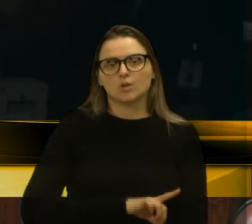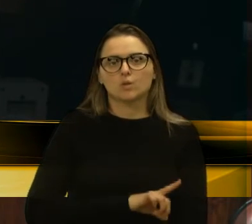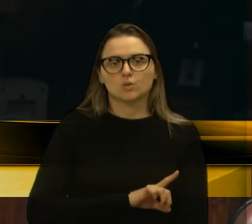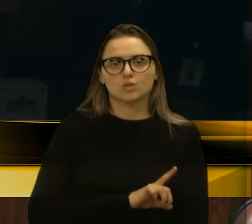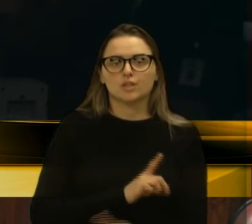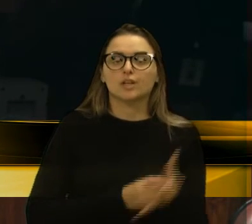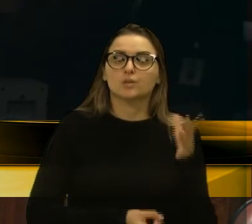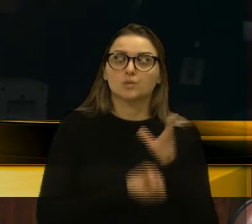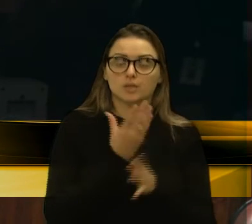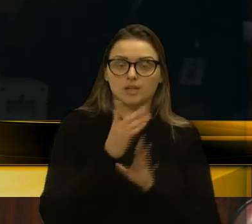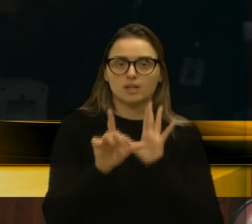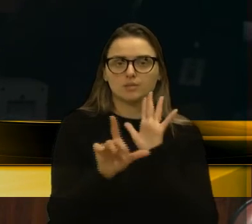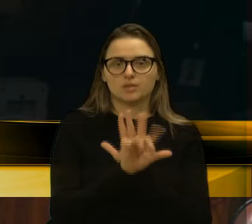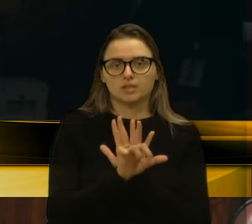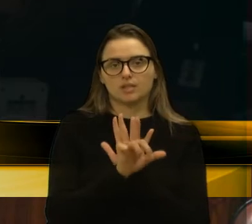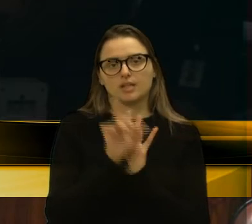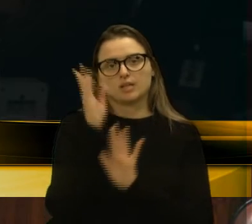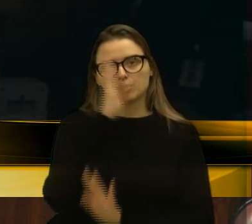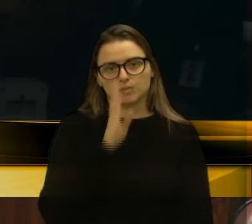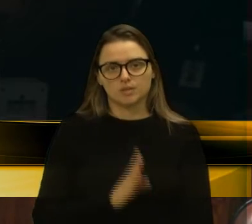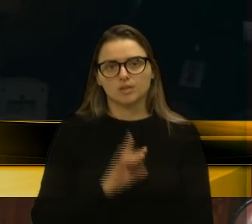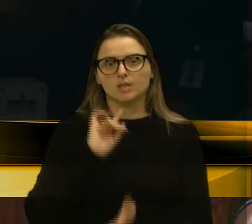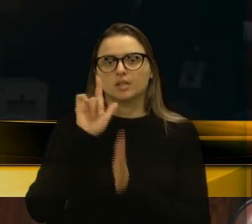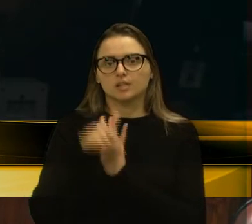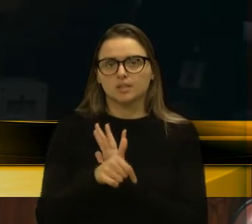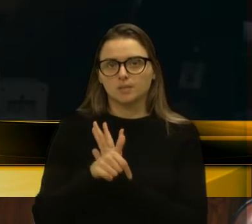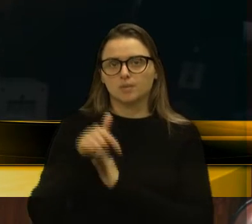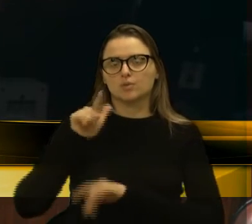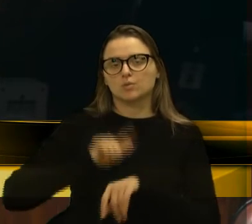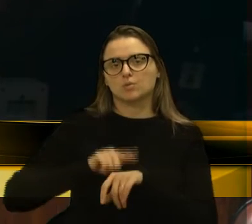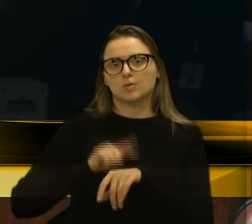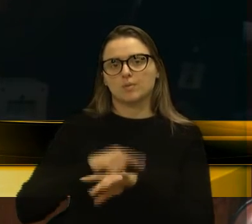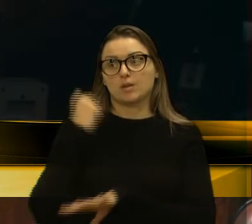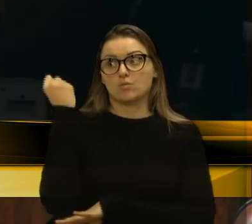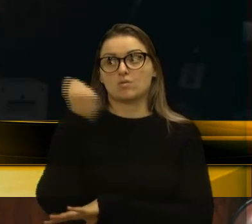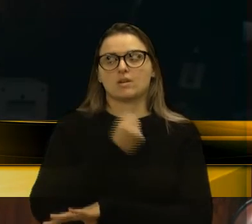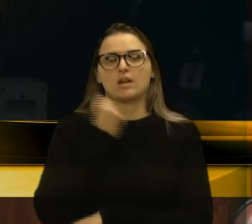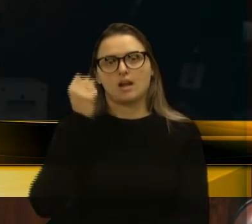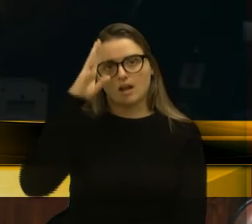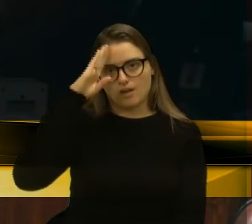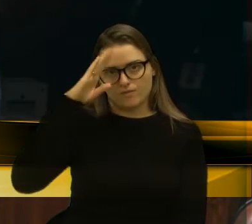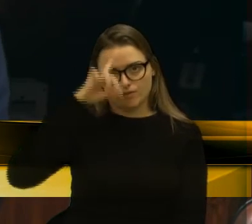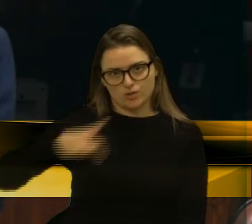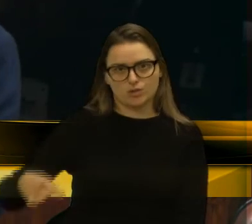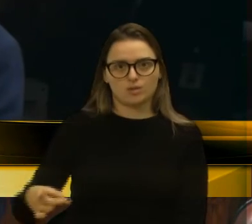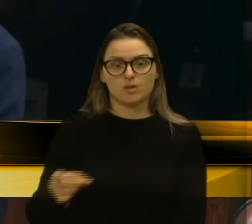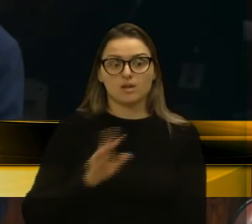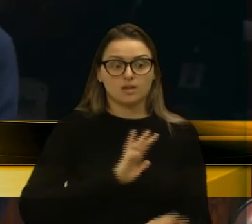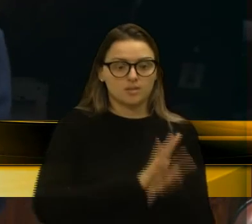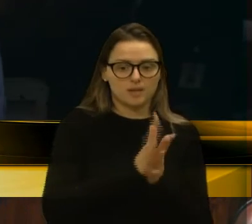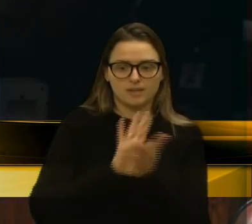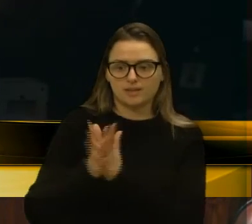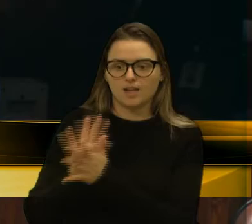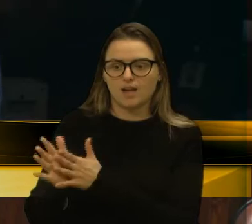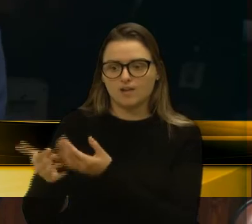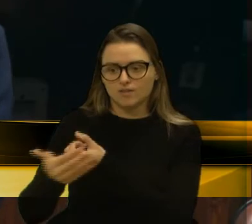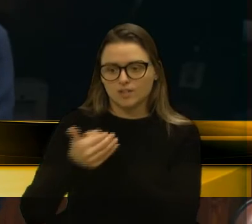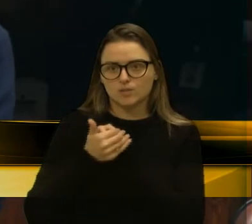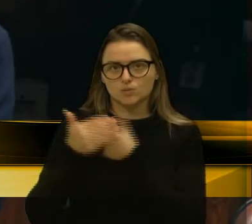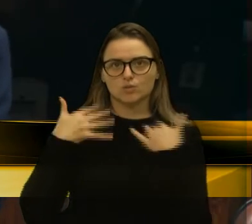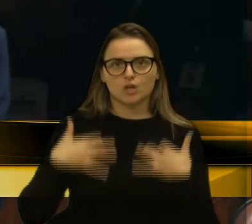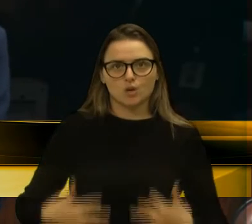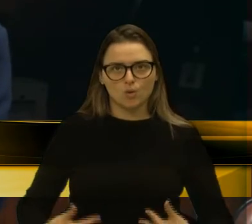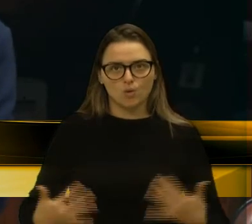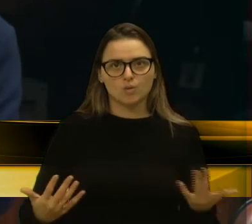no Brasil, depois de um período bastante grave que nós vivemos a ditadura, onde se matava, se escondia corpo, né?